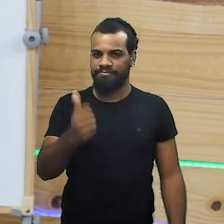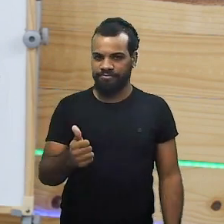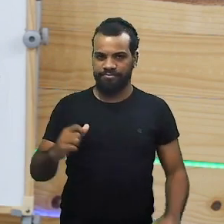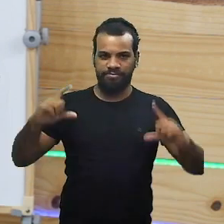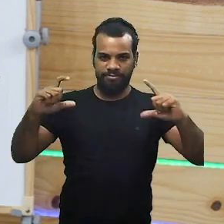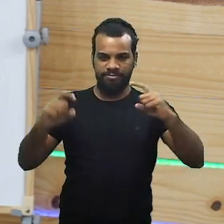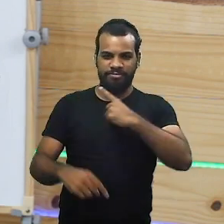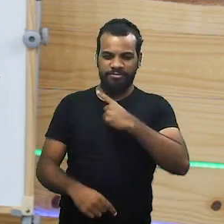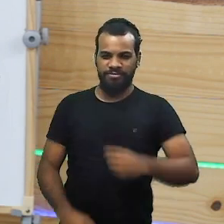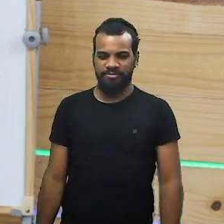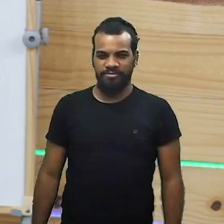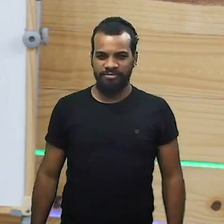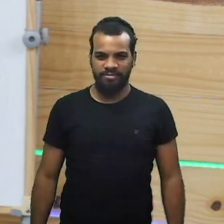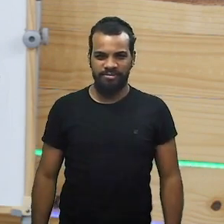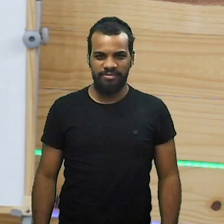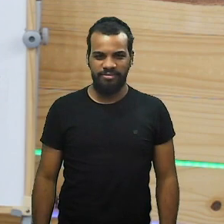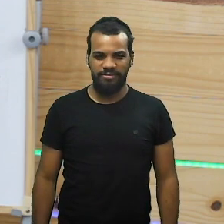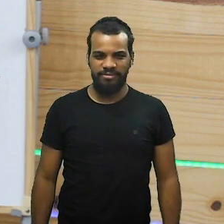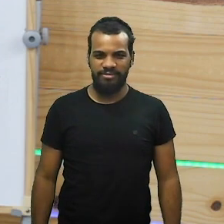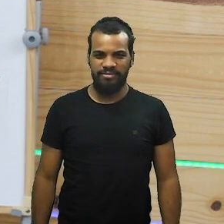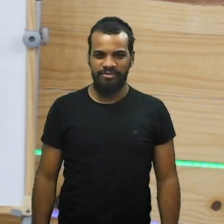tela aí.